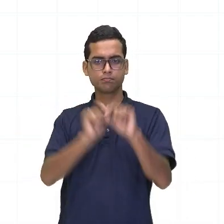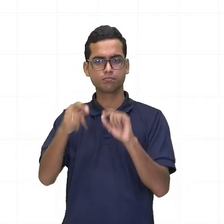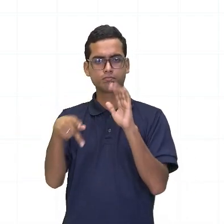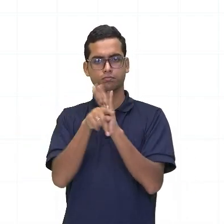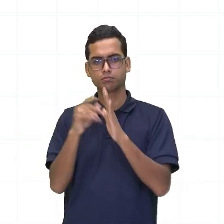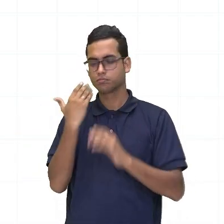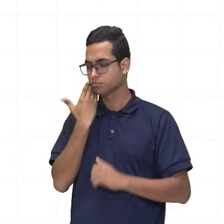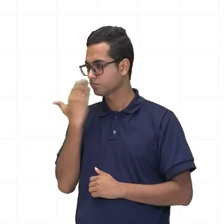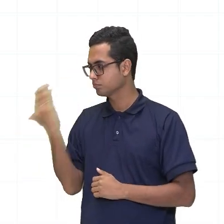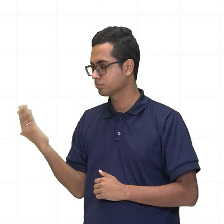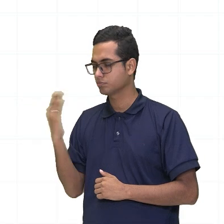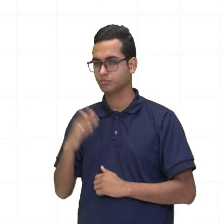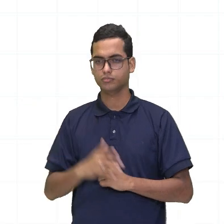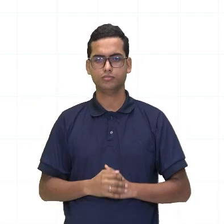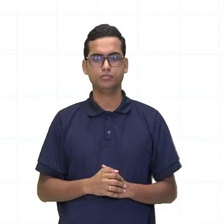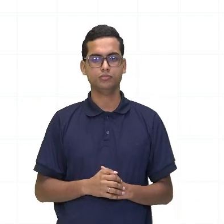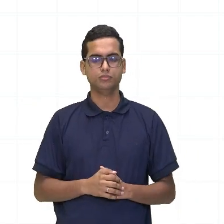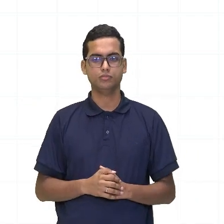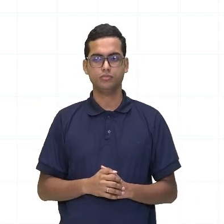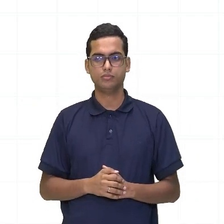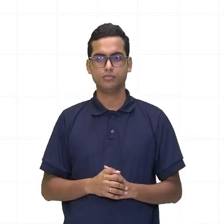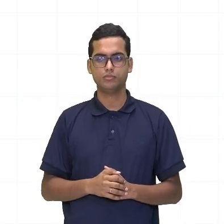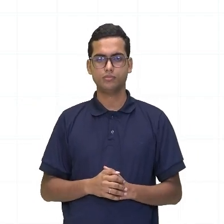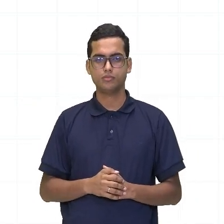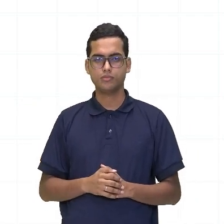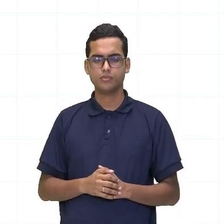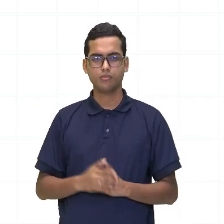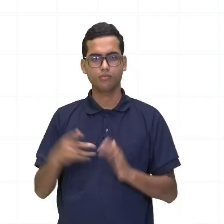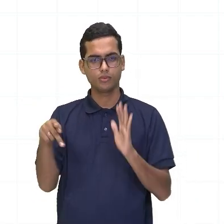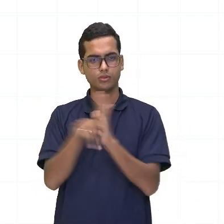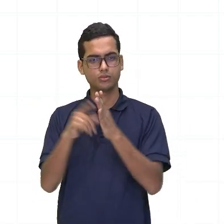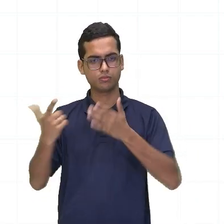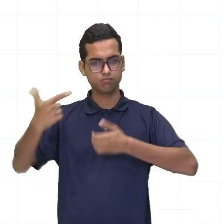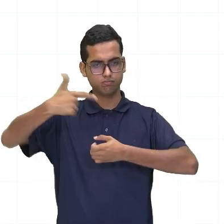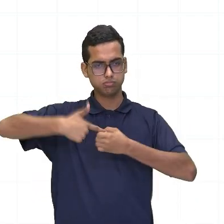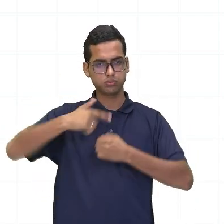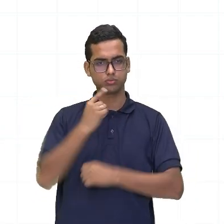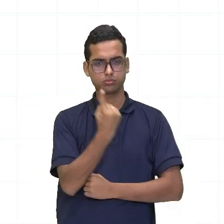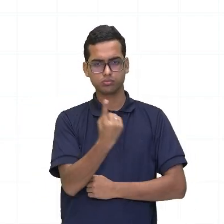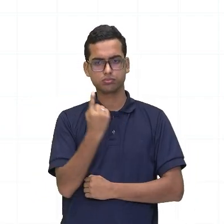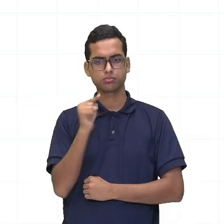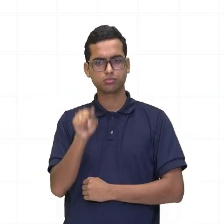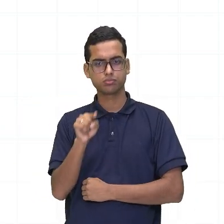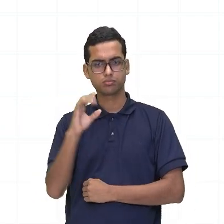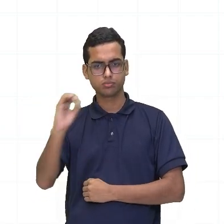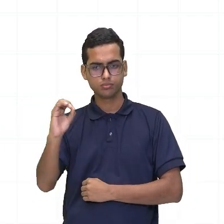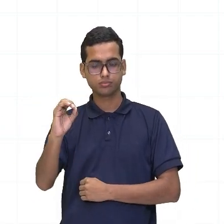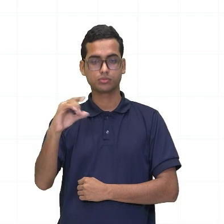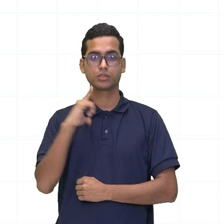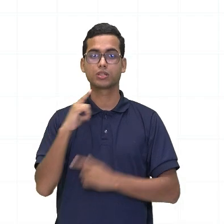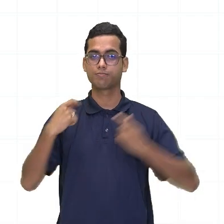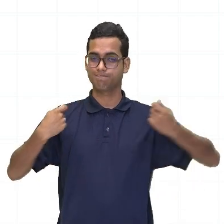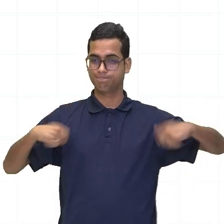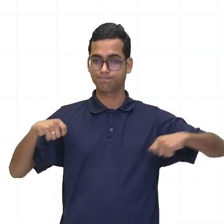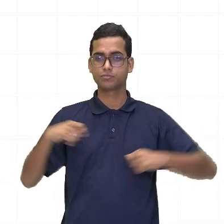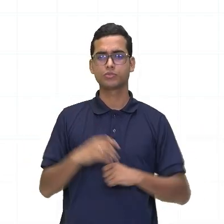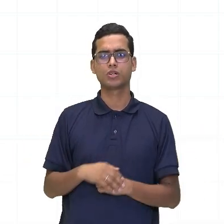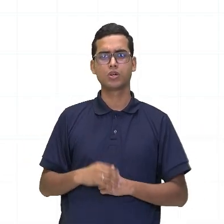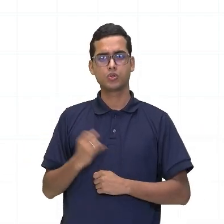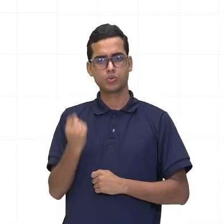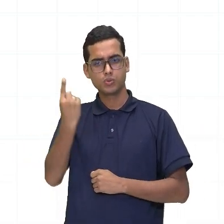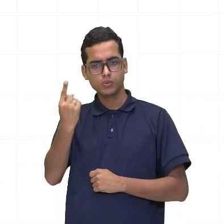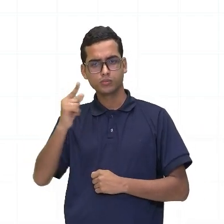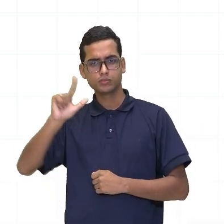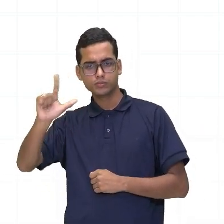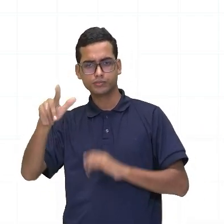unidade de medida, tá? Então, aquele motor 1.0 é que vai precisar de 1 litro de combustível para começar ali